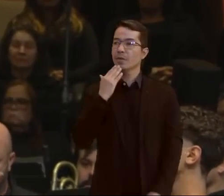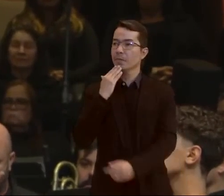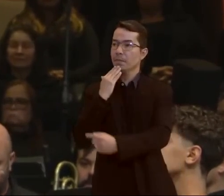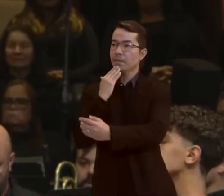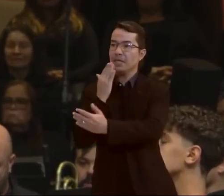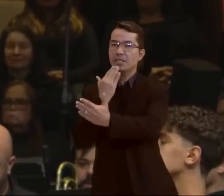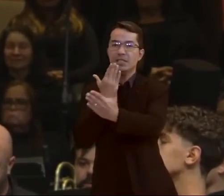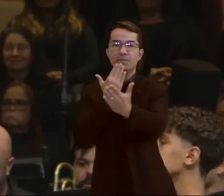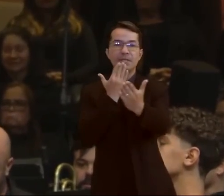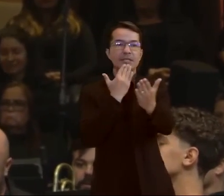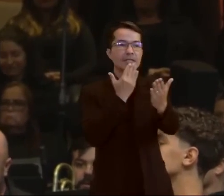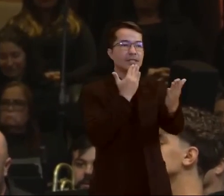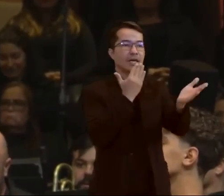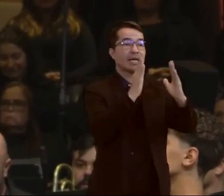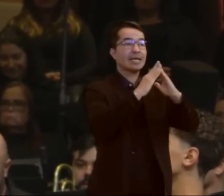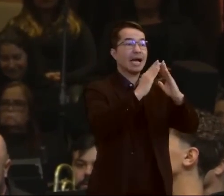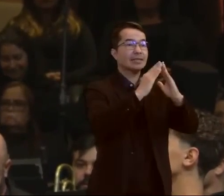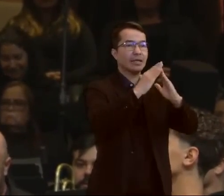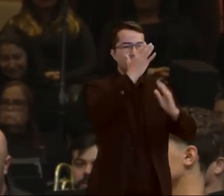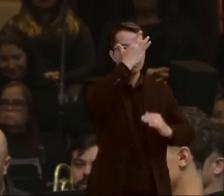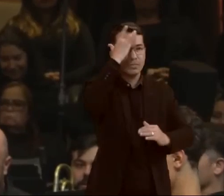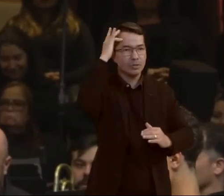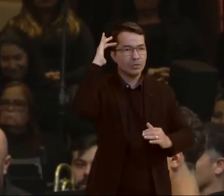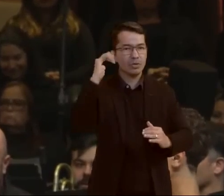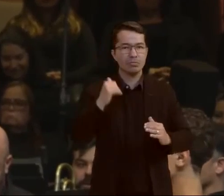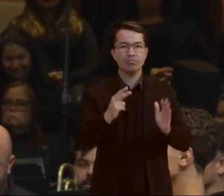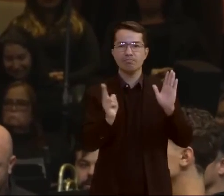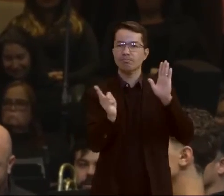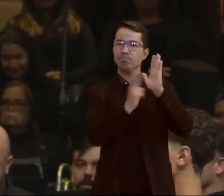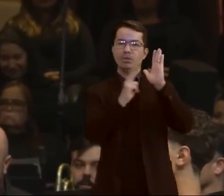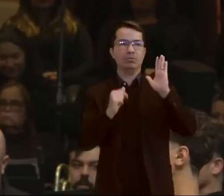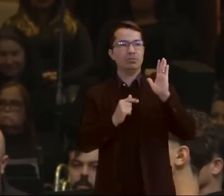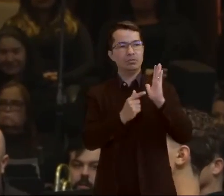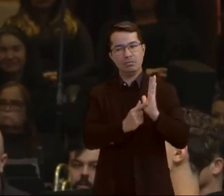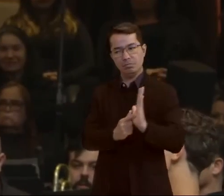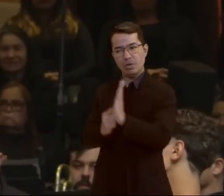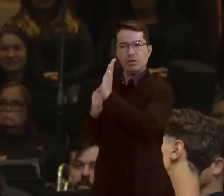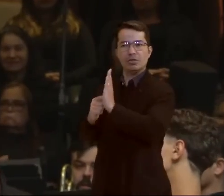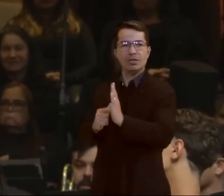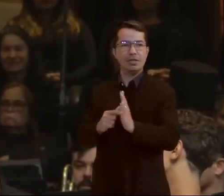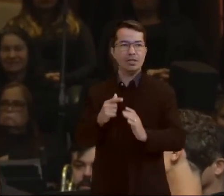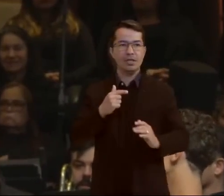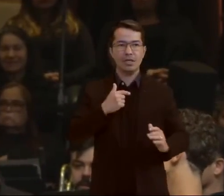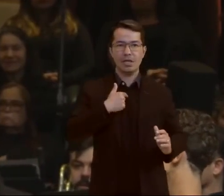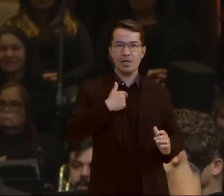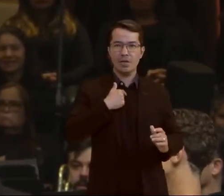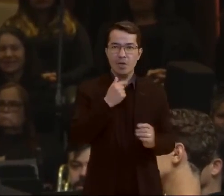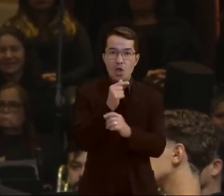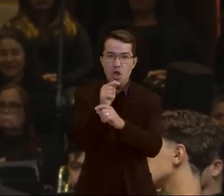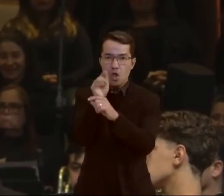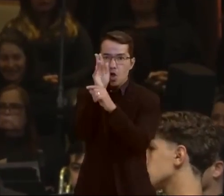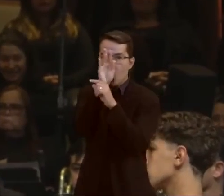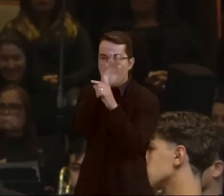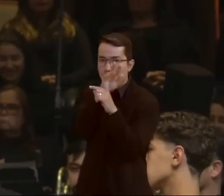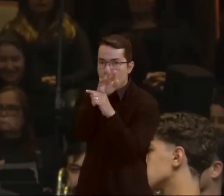membros da igreja em garantia, e que eu tinha uma lábia tão boa, mas tão boa, que era capaz de eu